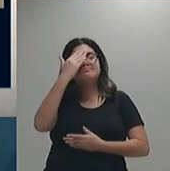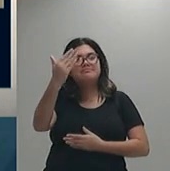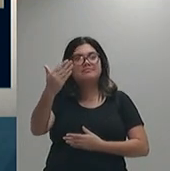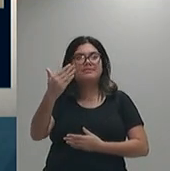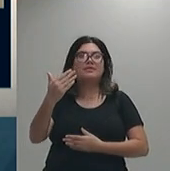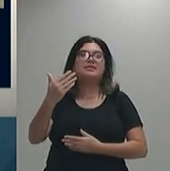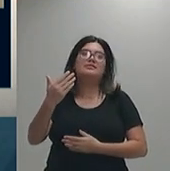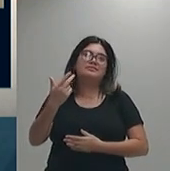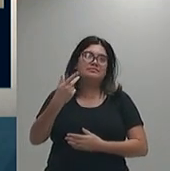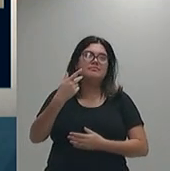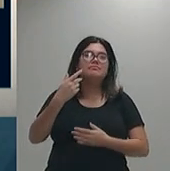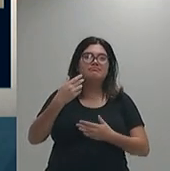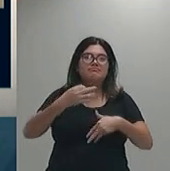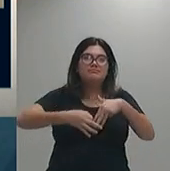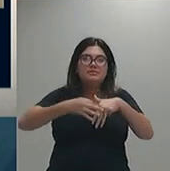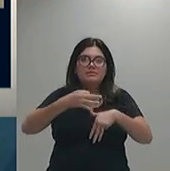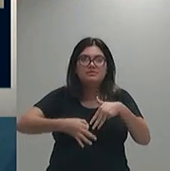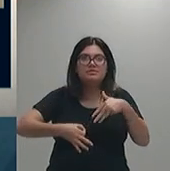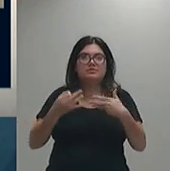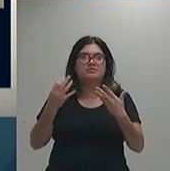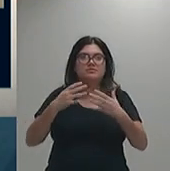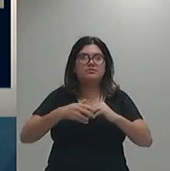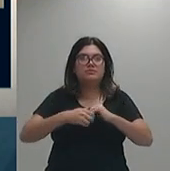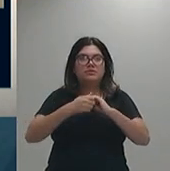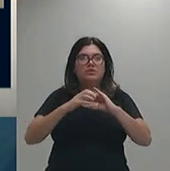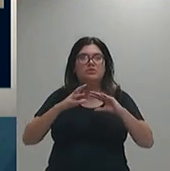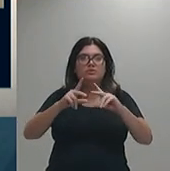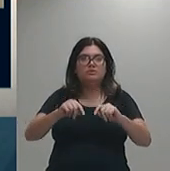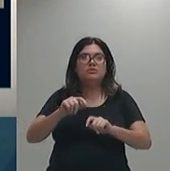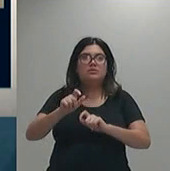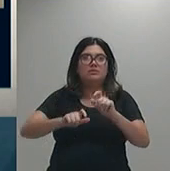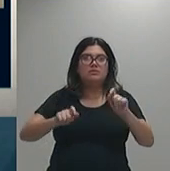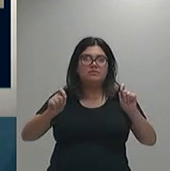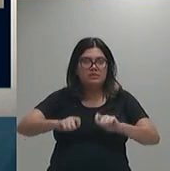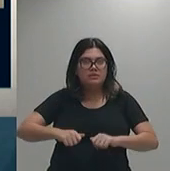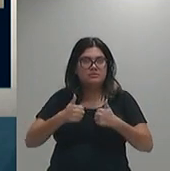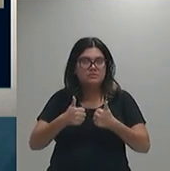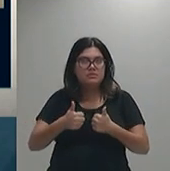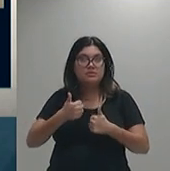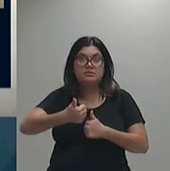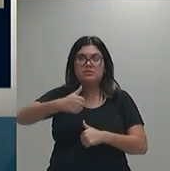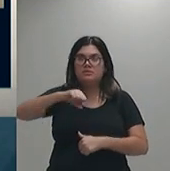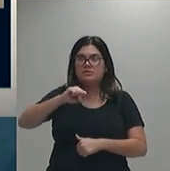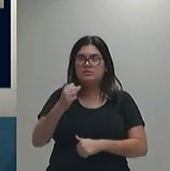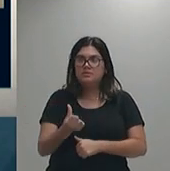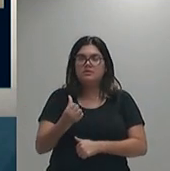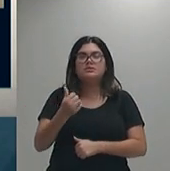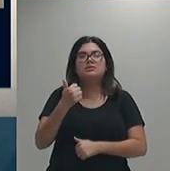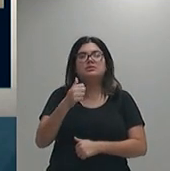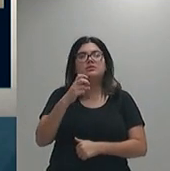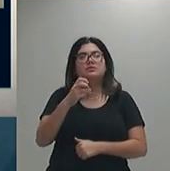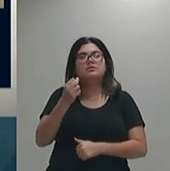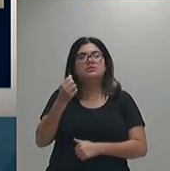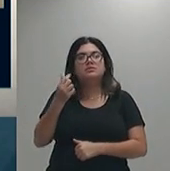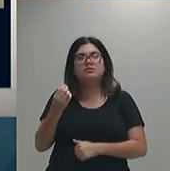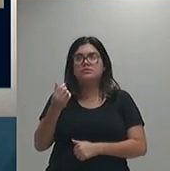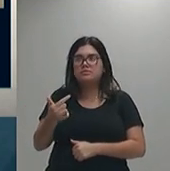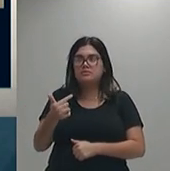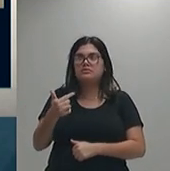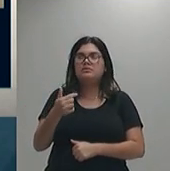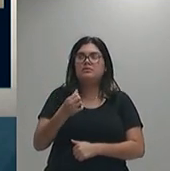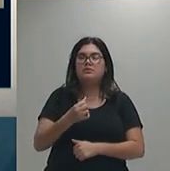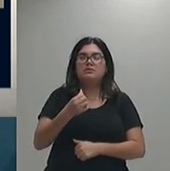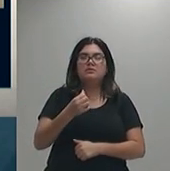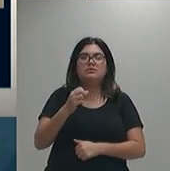para os dois os dois conflitos competência 185 702 185 705